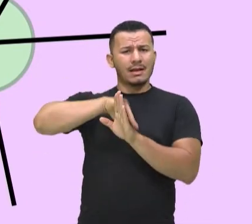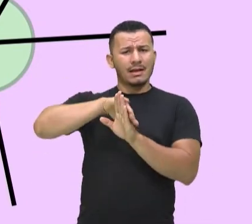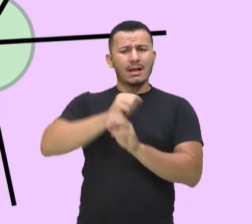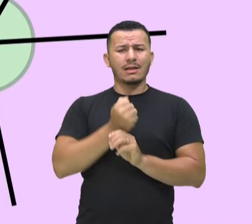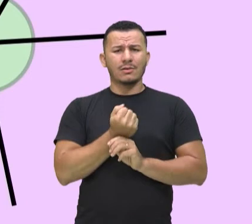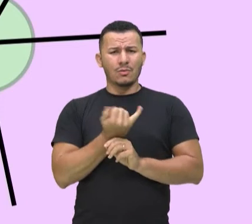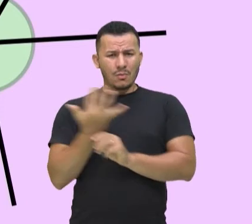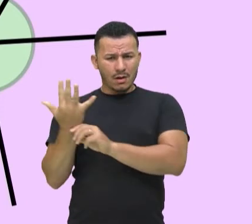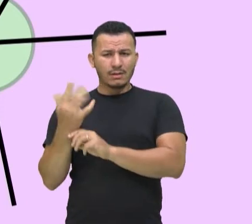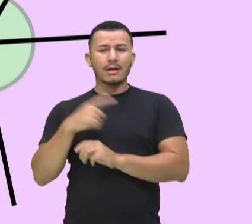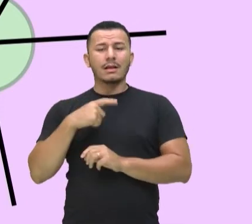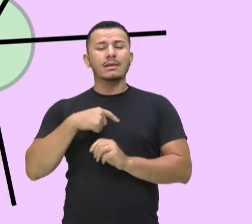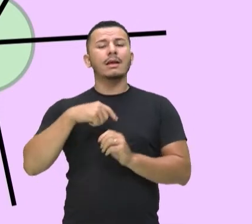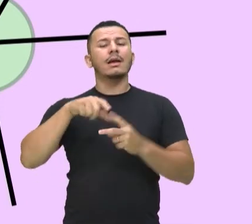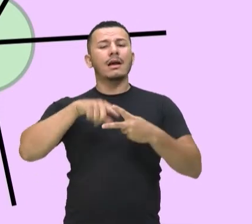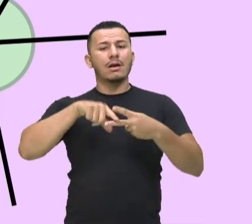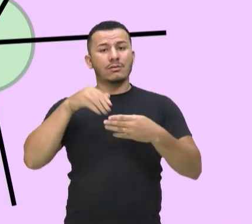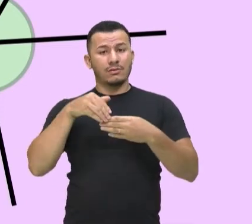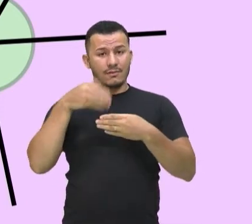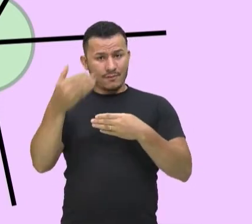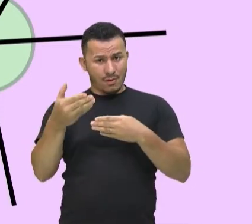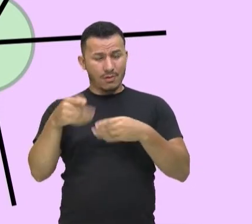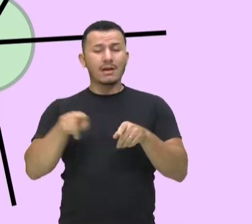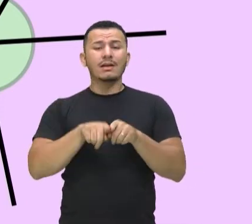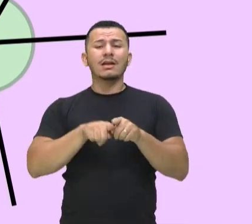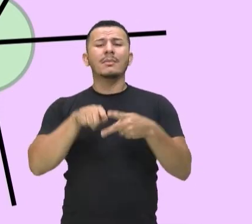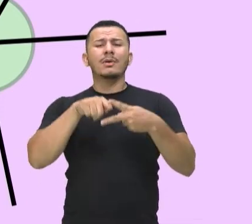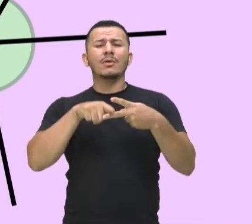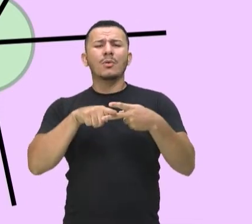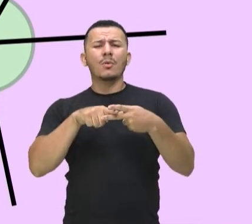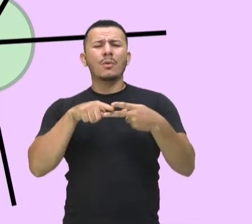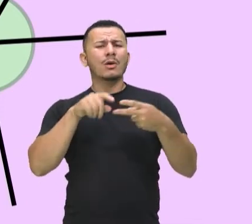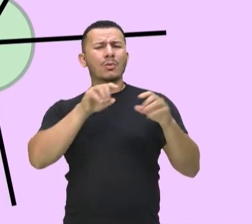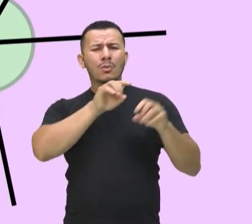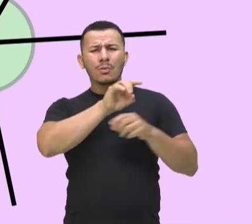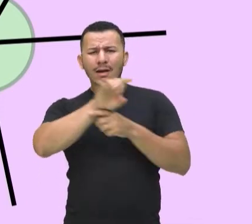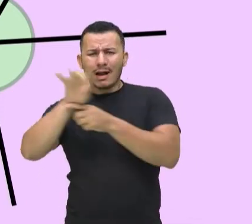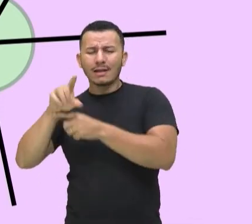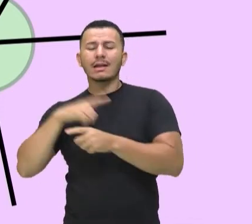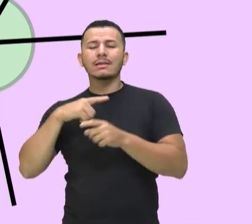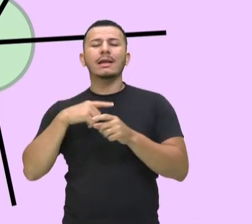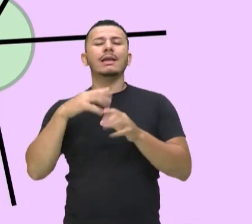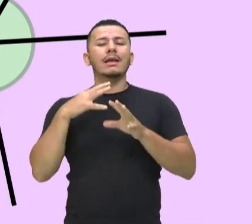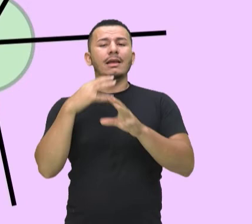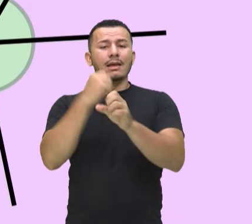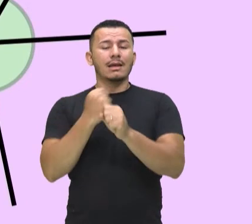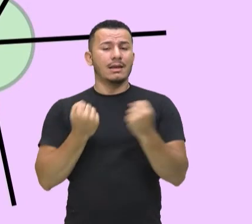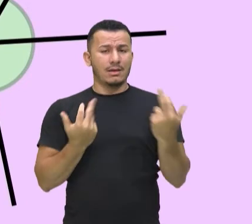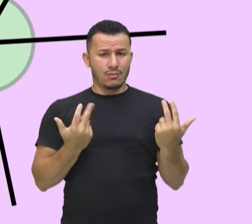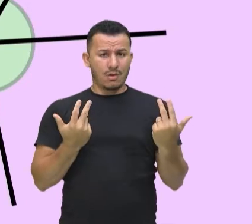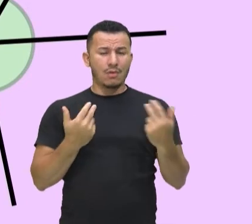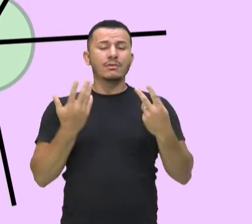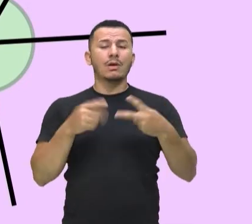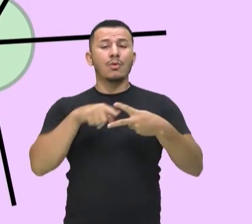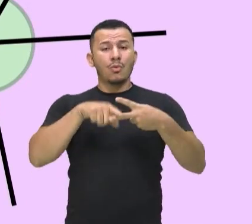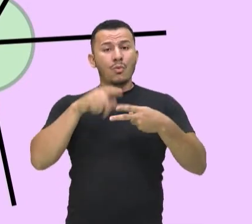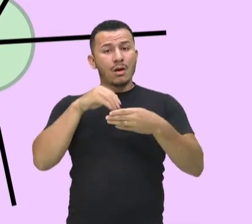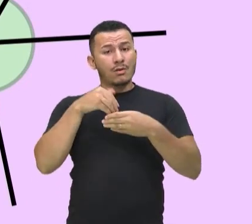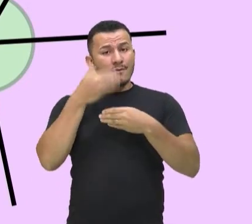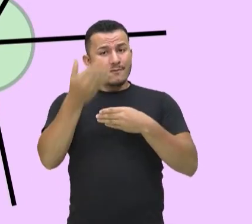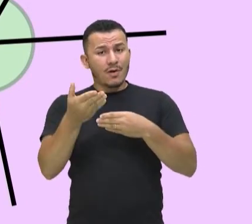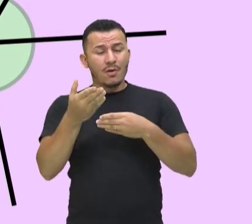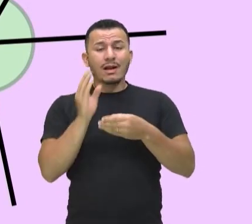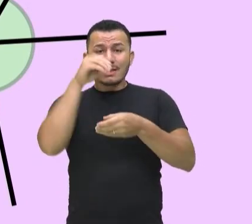possui ângulos externos. Todos estes ângulos possuem a mesma medida. Portanto, o ângulo externo em